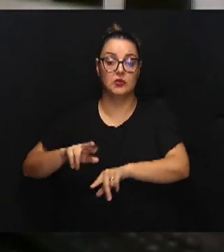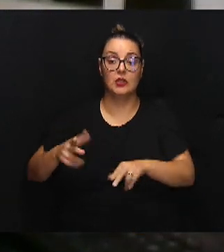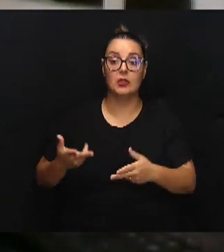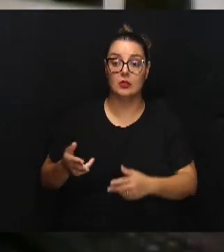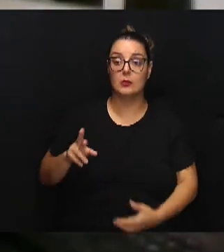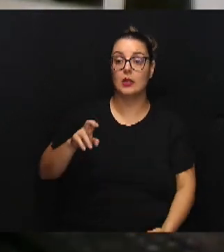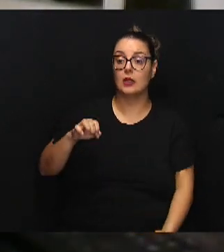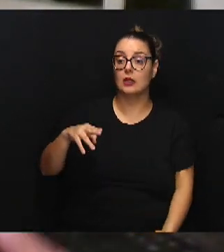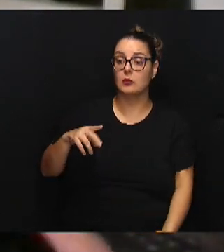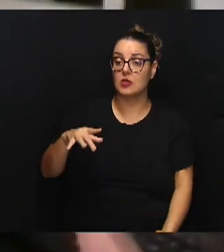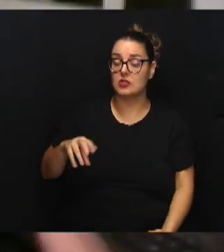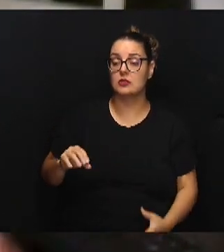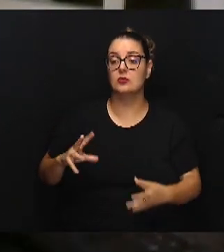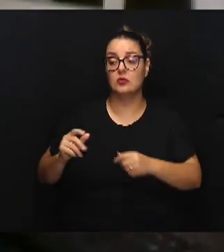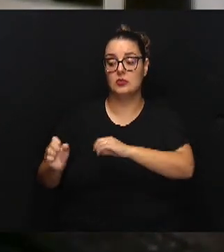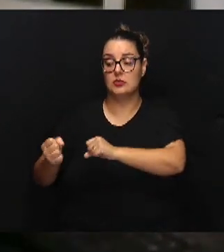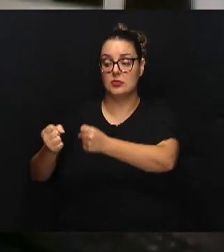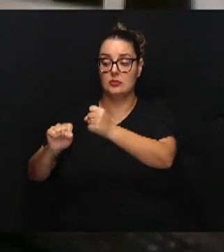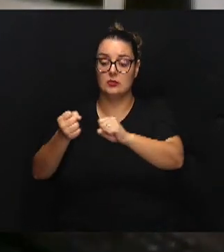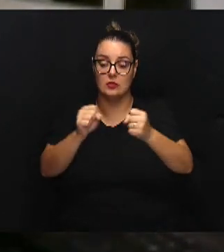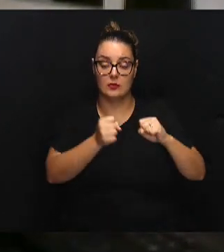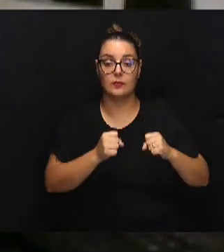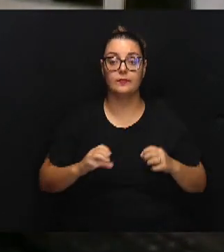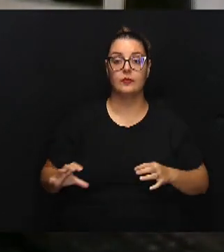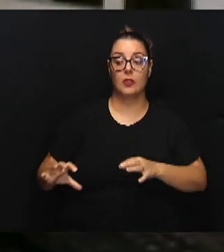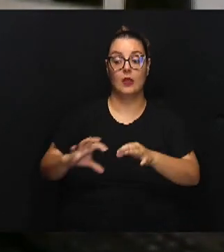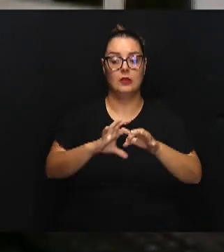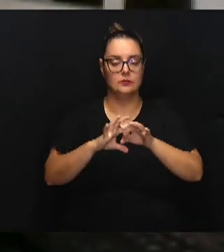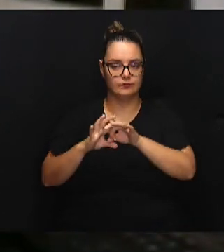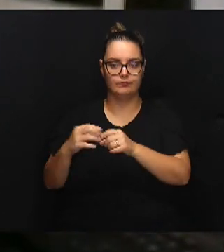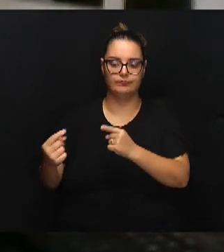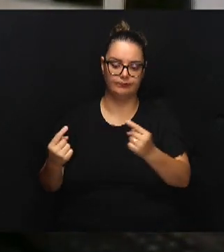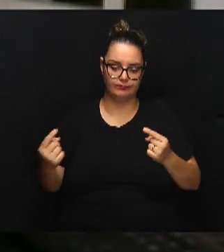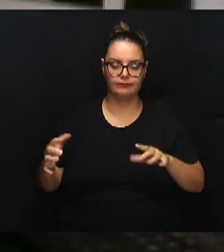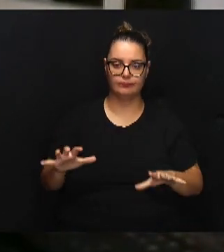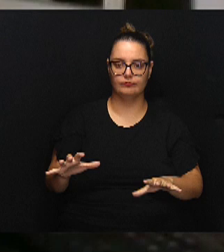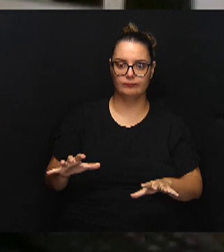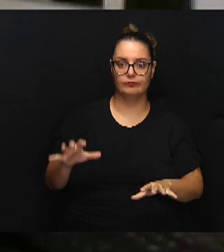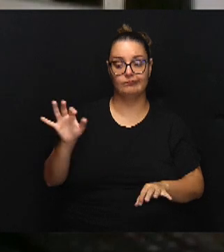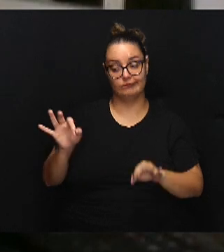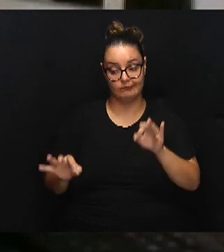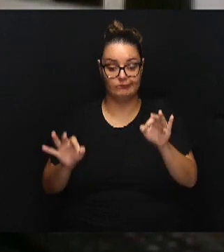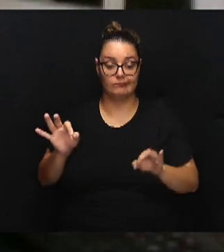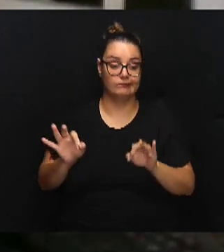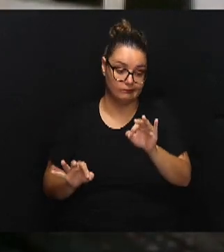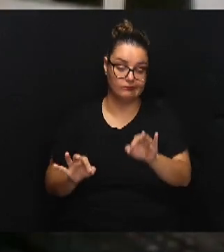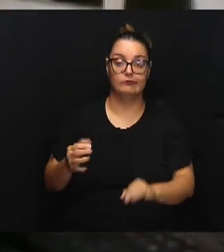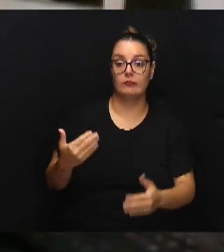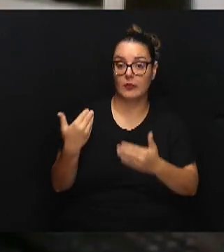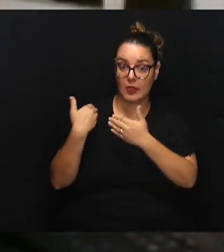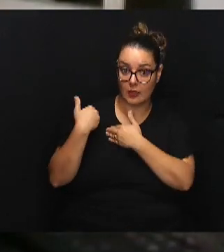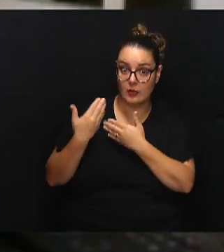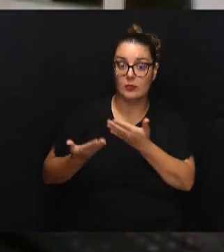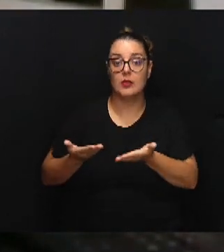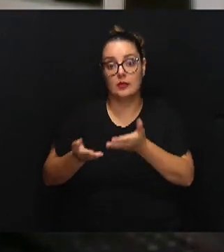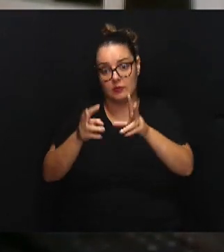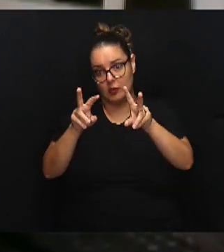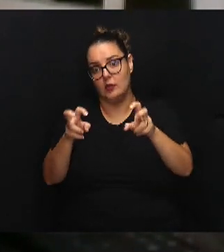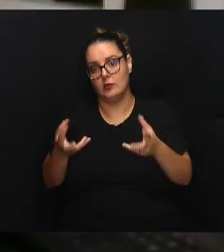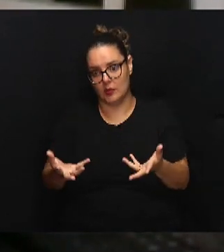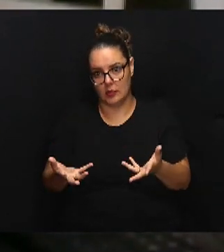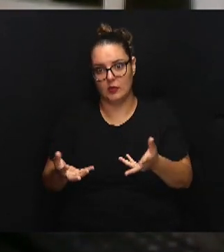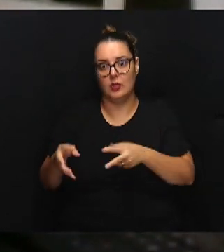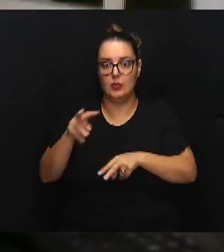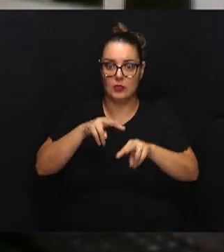remediação, todas essas indústrias tiveram que se unir, cada um com sua porção de responsabilidade, né, para tratar o tema, visando